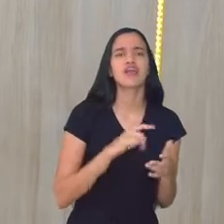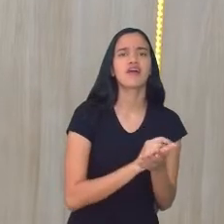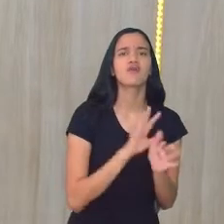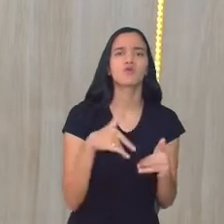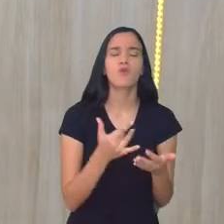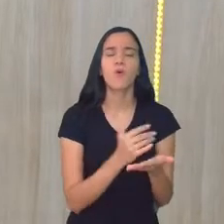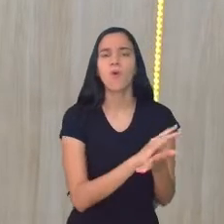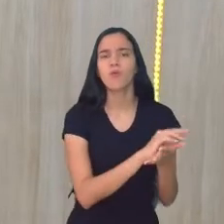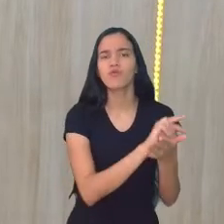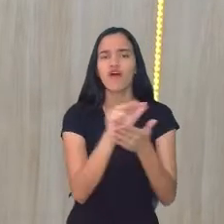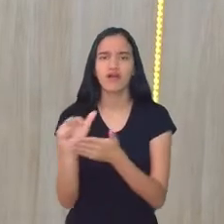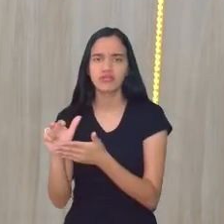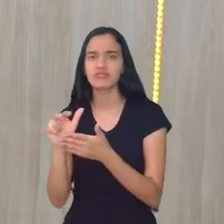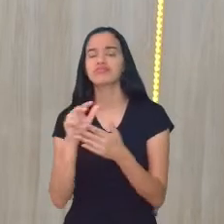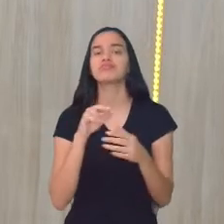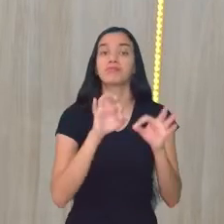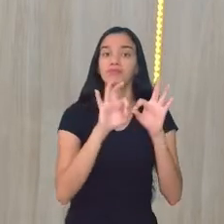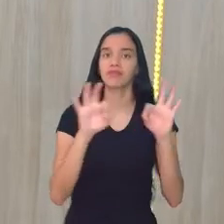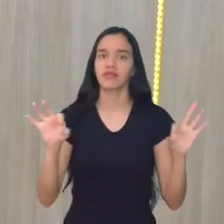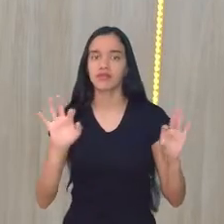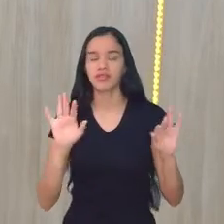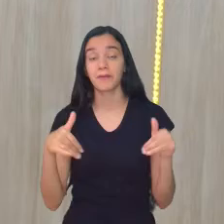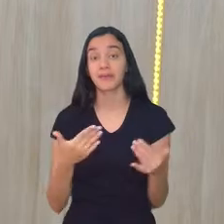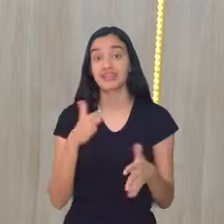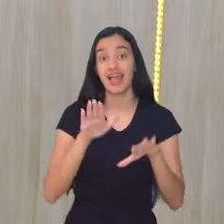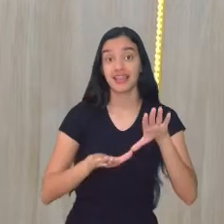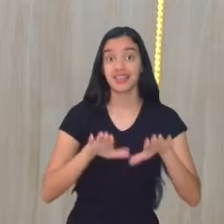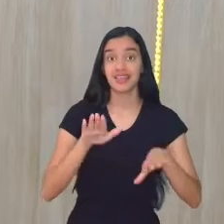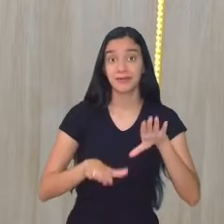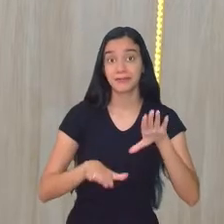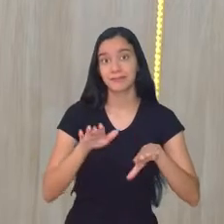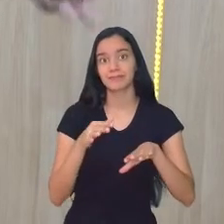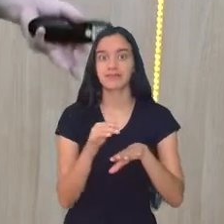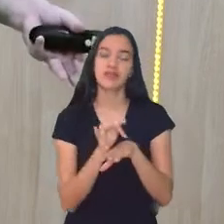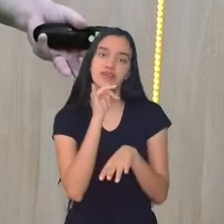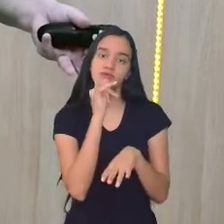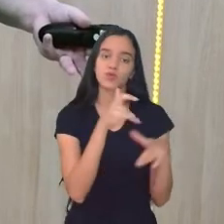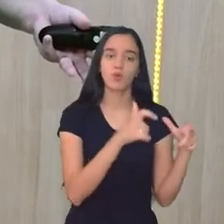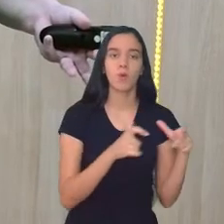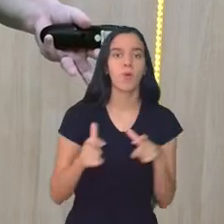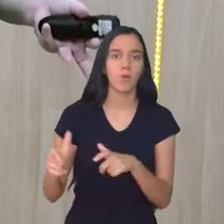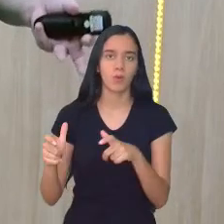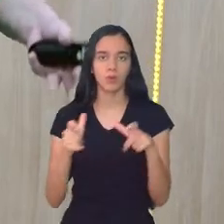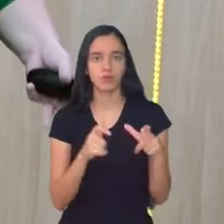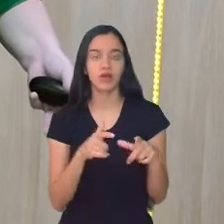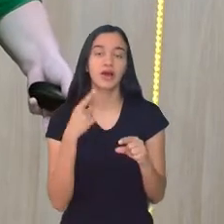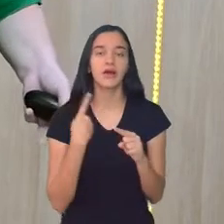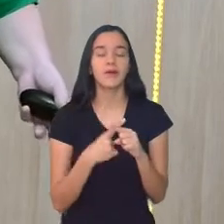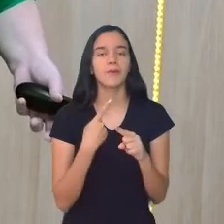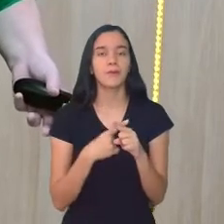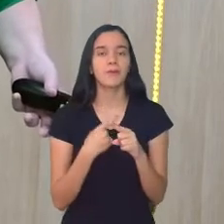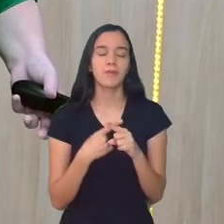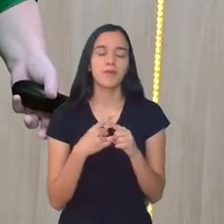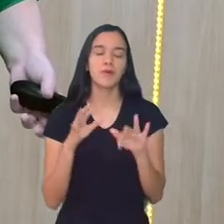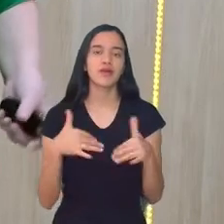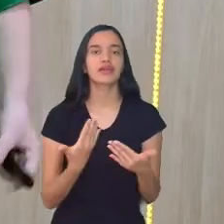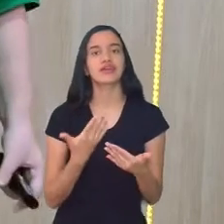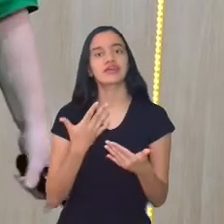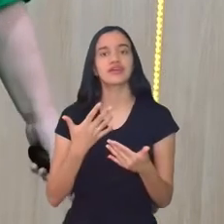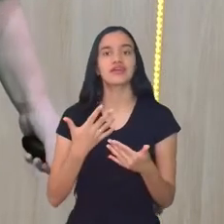medidas. Mas todas ia depender do lugar, porque ia depender da medida do